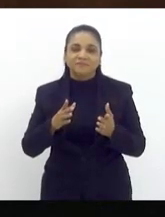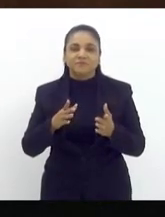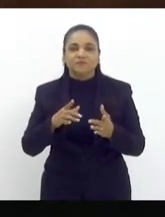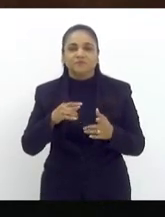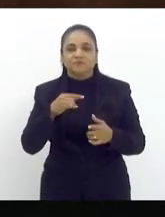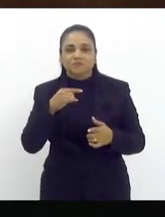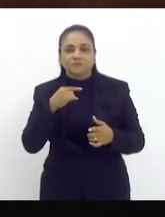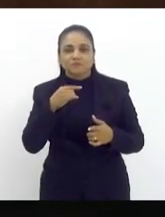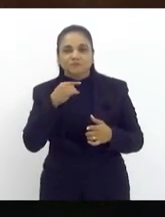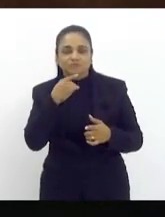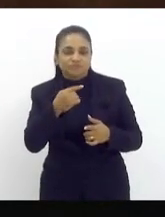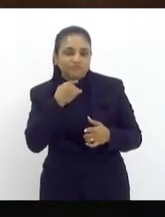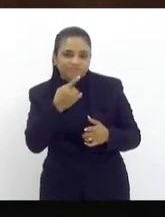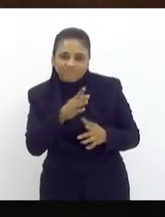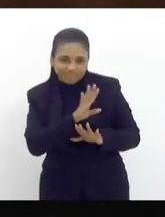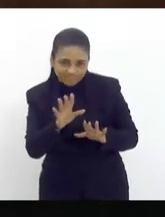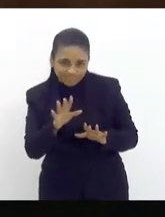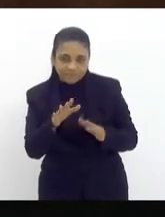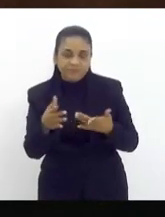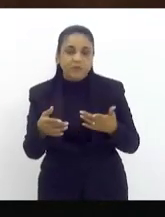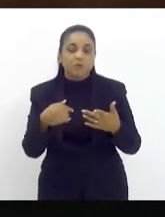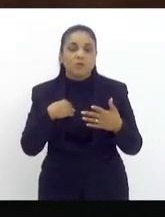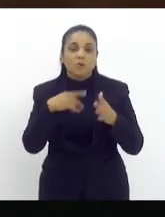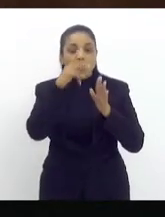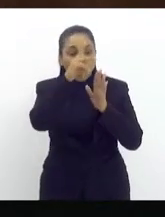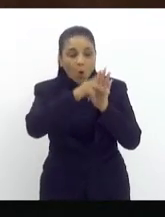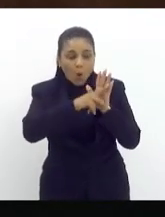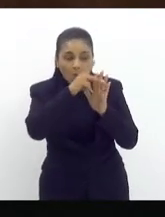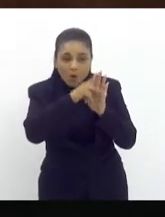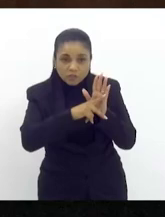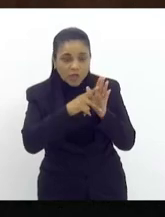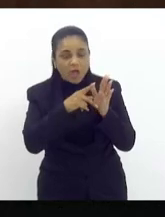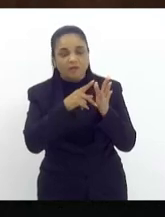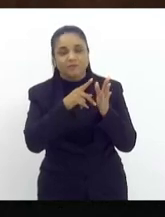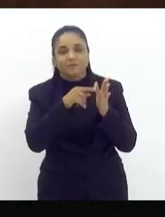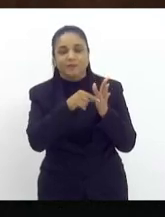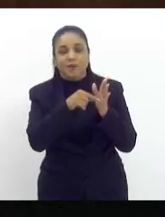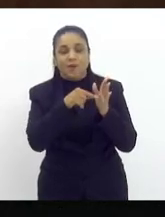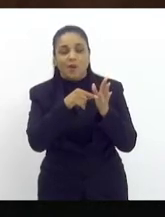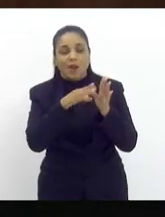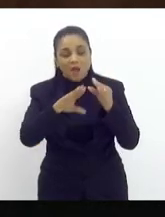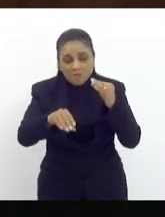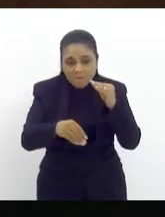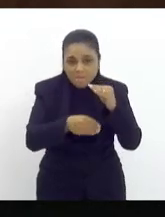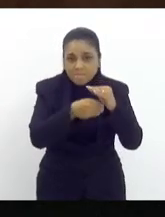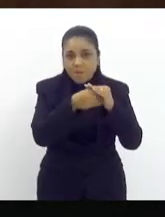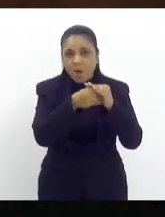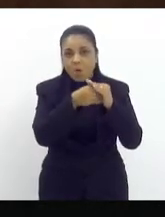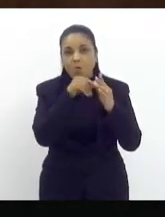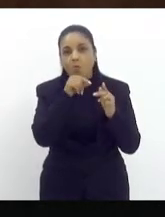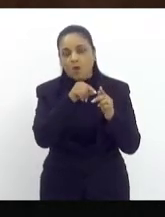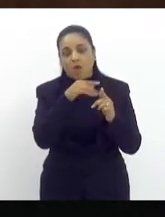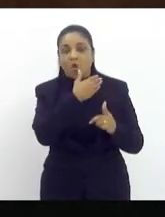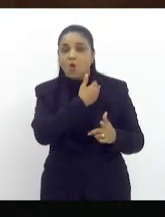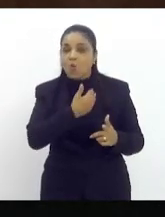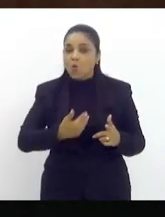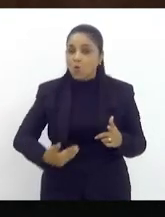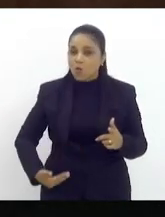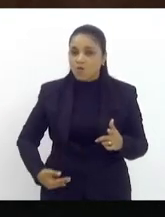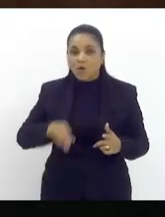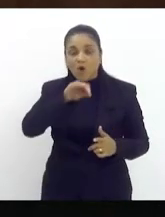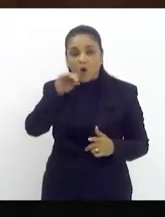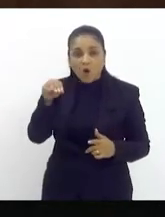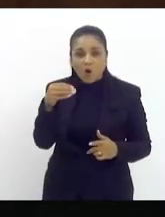que descaracterize o projeto. O que a gente está dando é uma salvaguarda para que justamente o governo possa ter